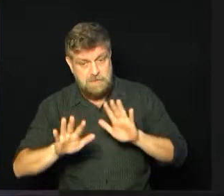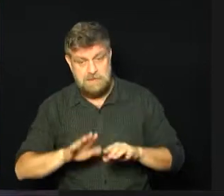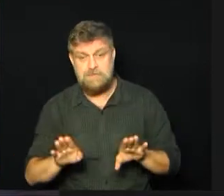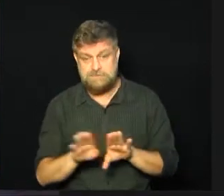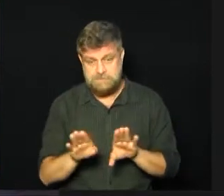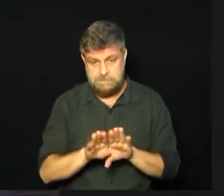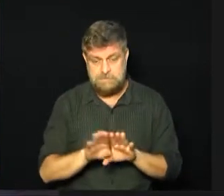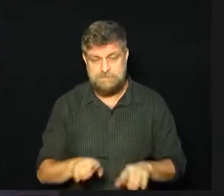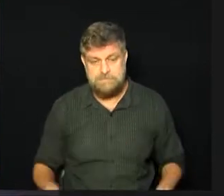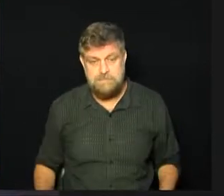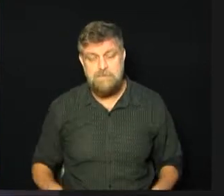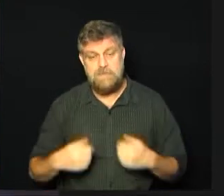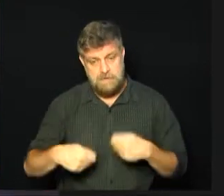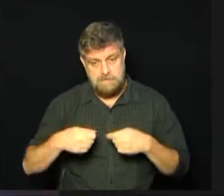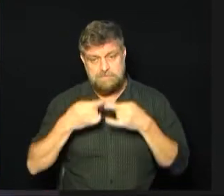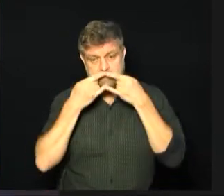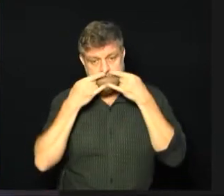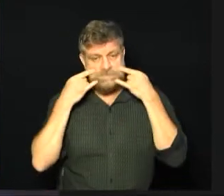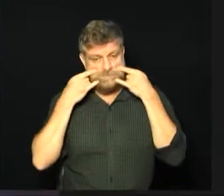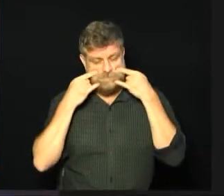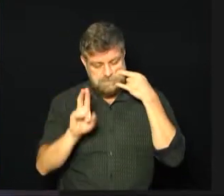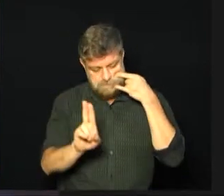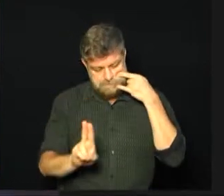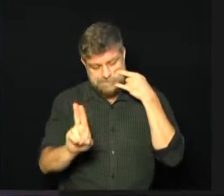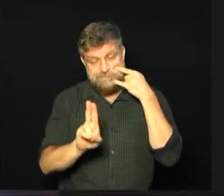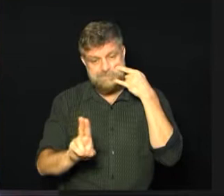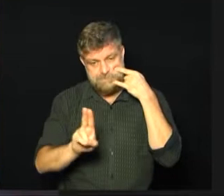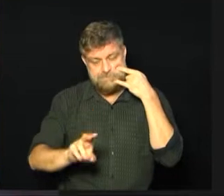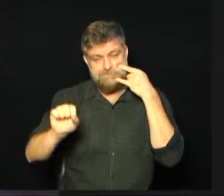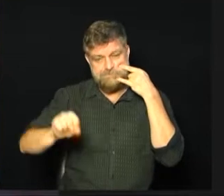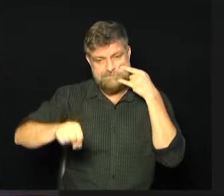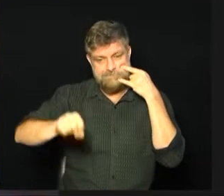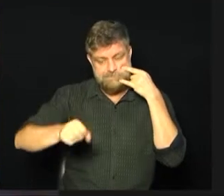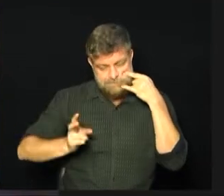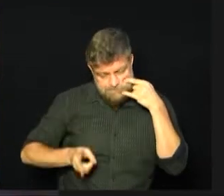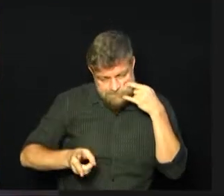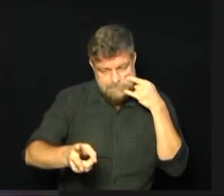graves, deveriam permanecer utilizando